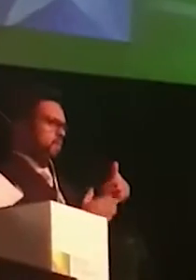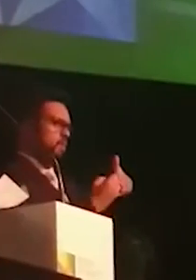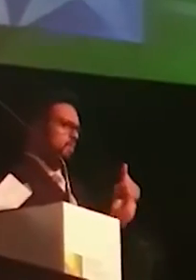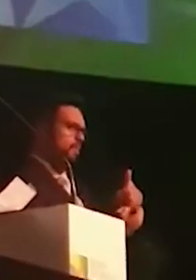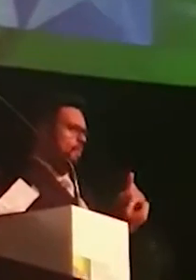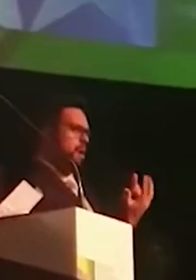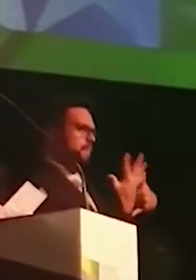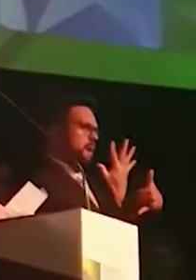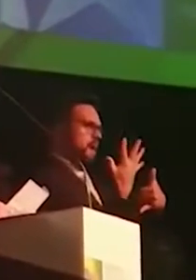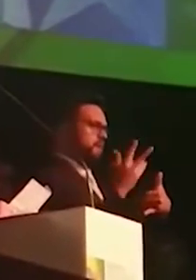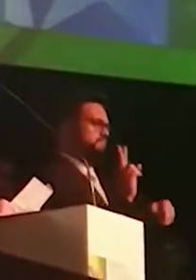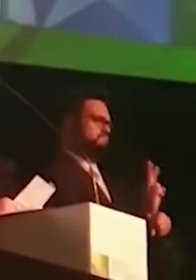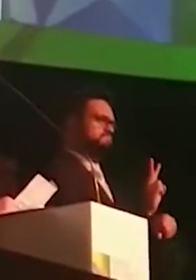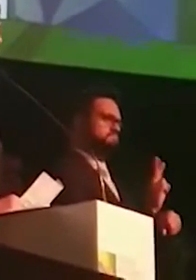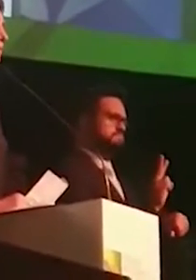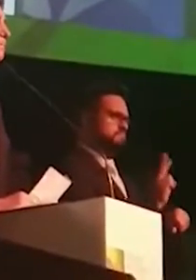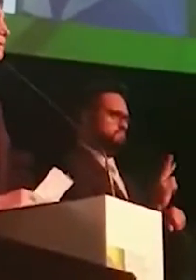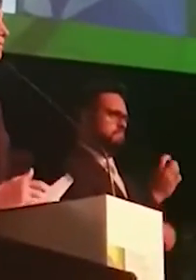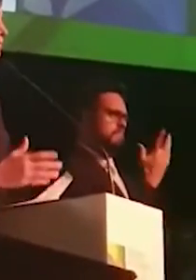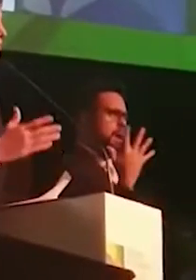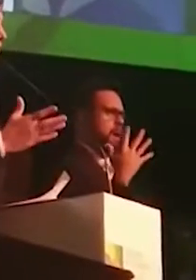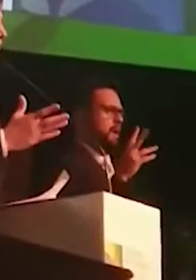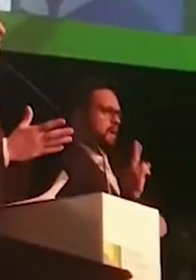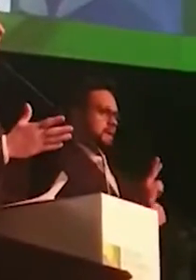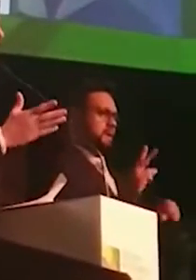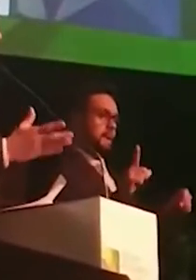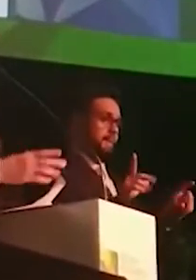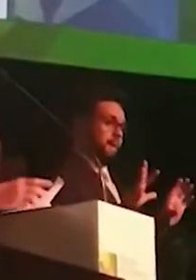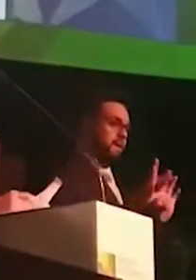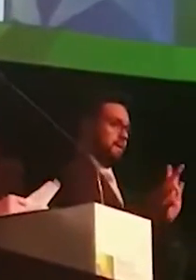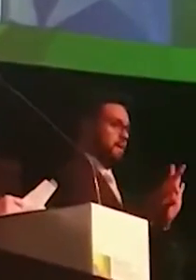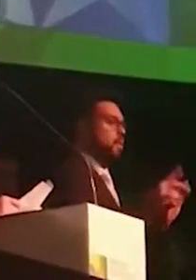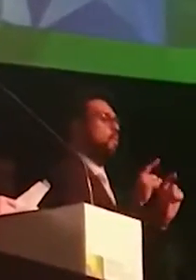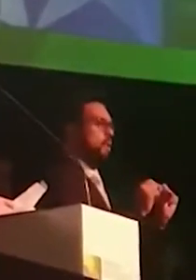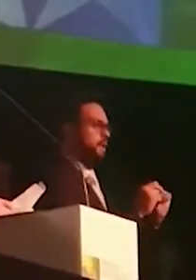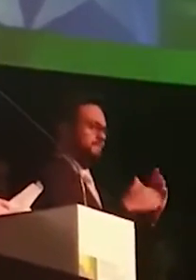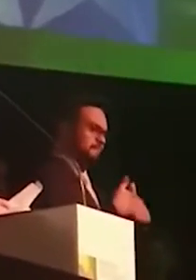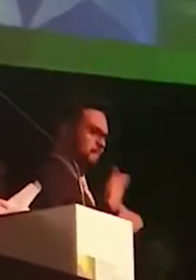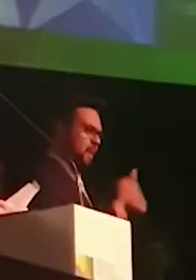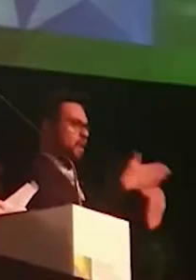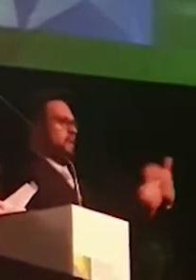mais do que isso, casá-lo com o progresso.